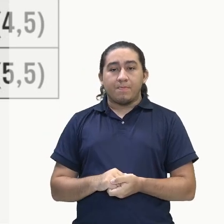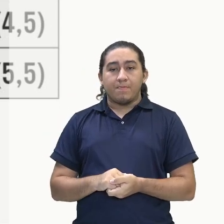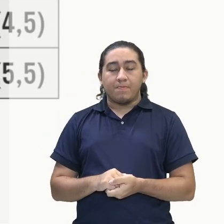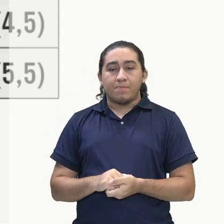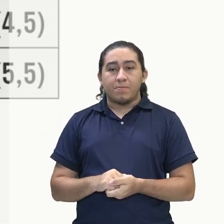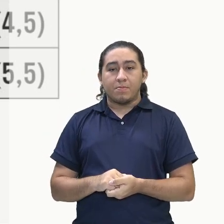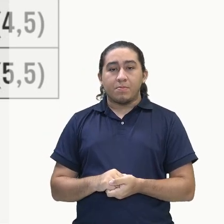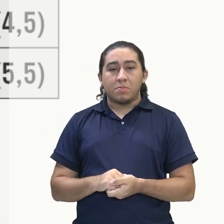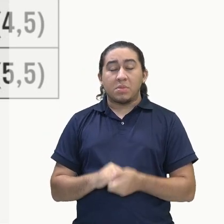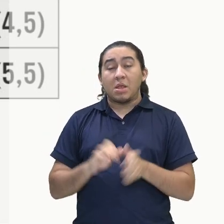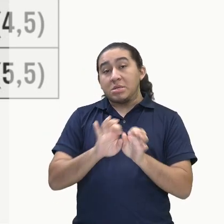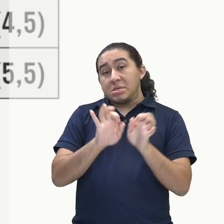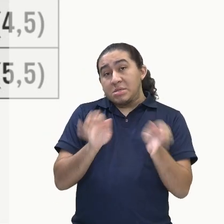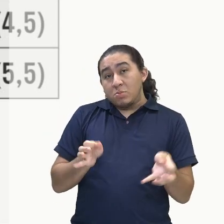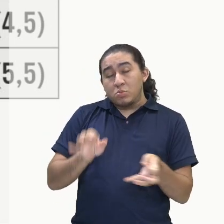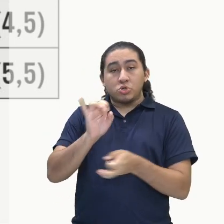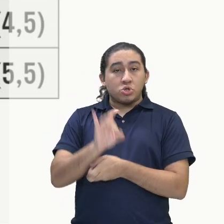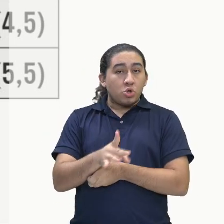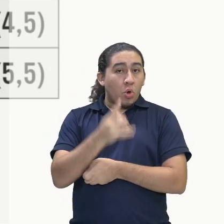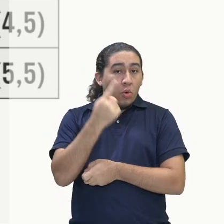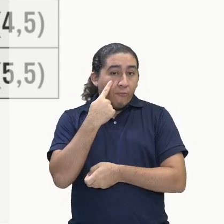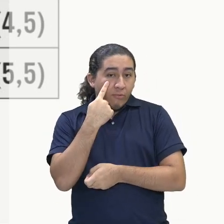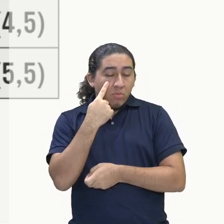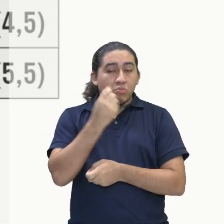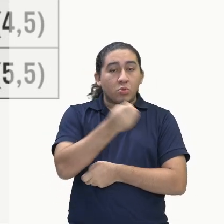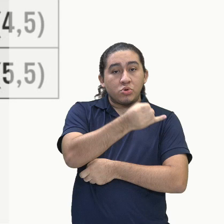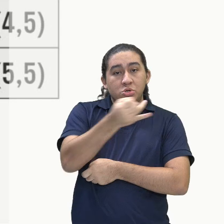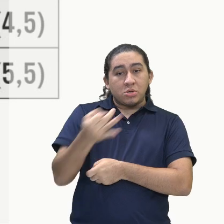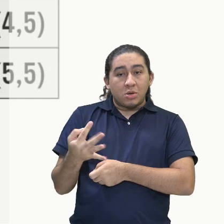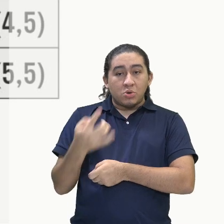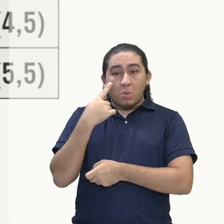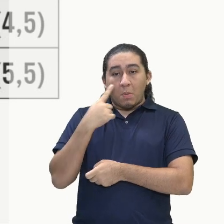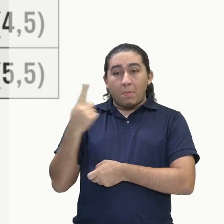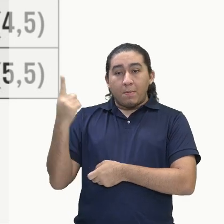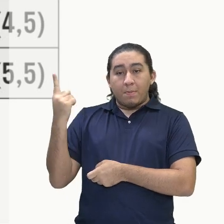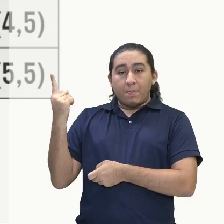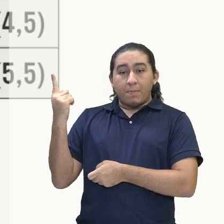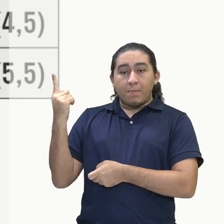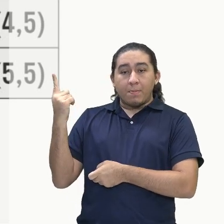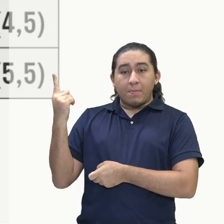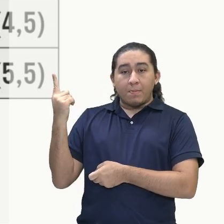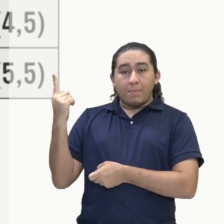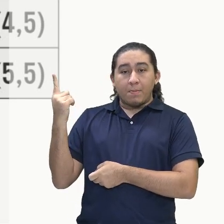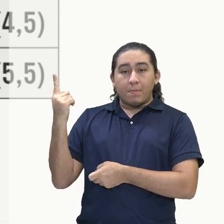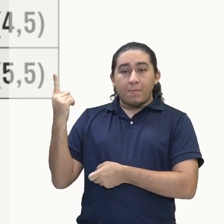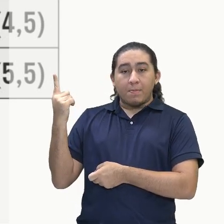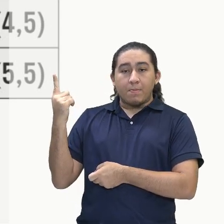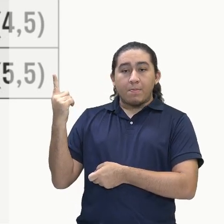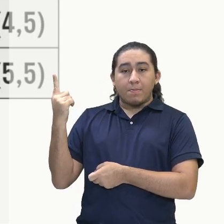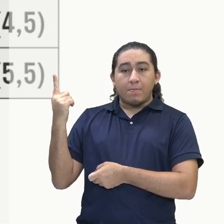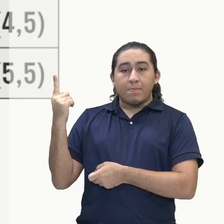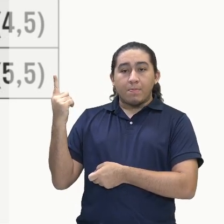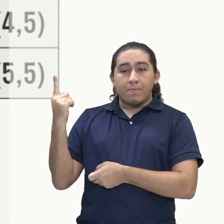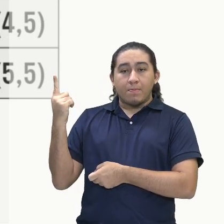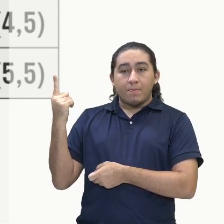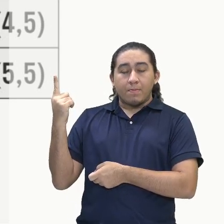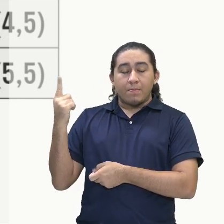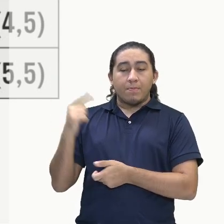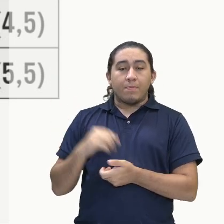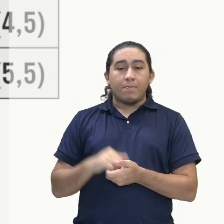4, 5, 6, certo? E aqui, 1, 2, 3, 4, 5, beleza?